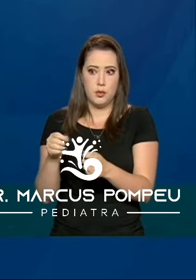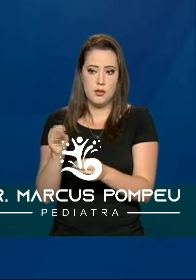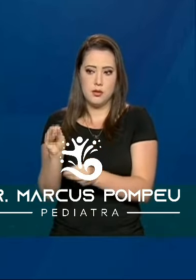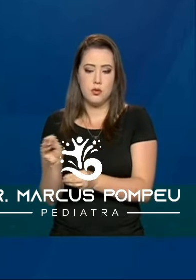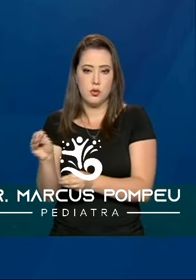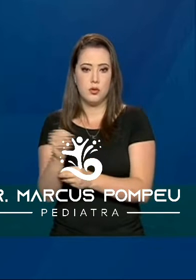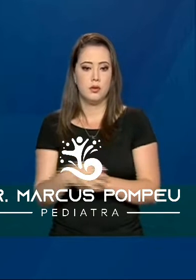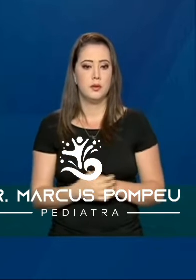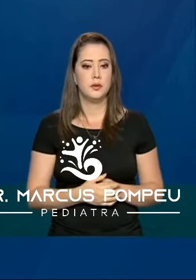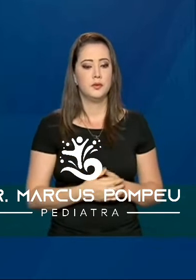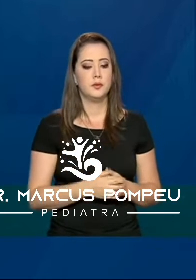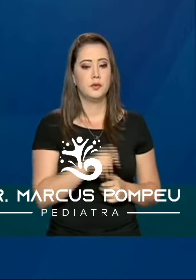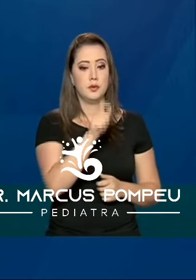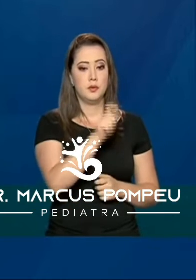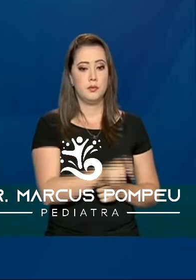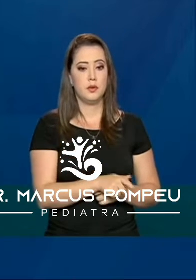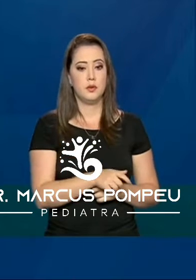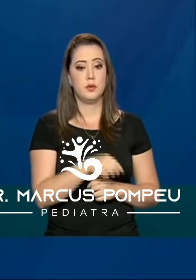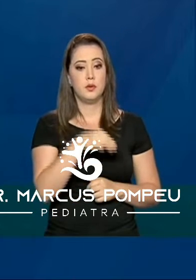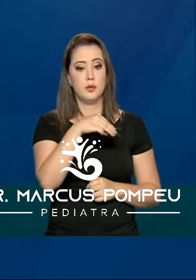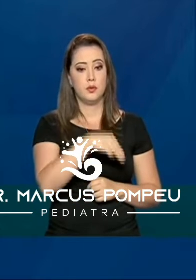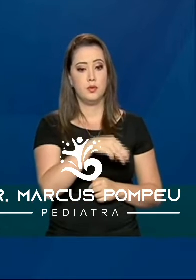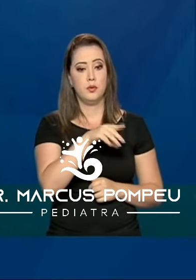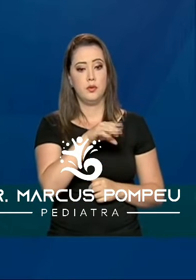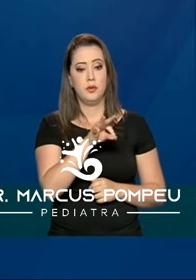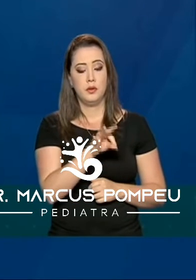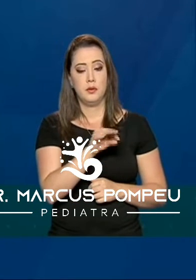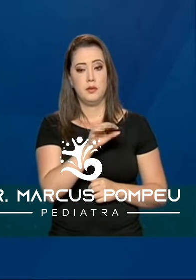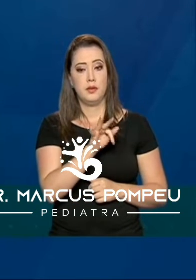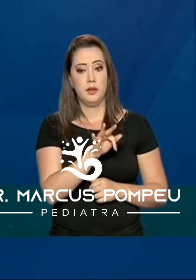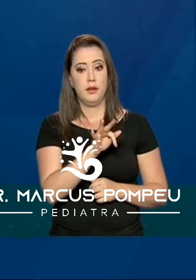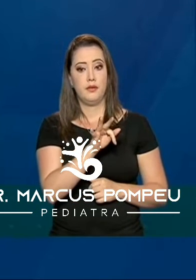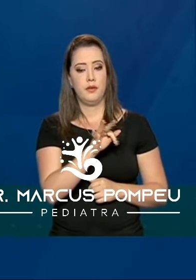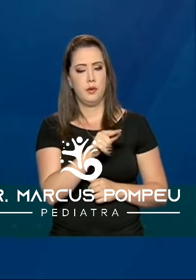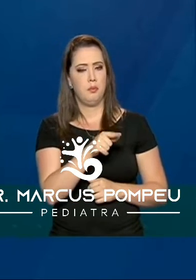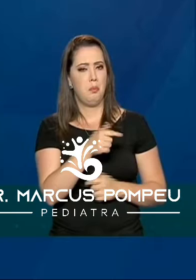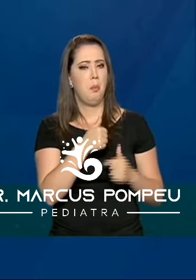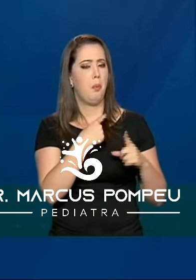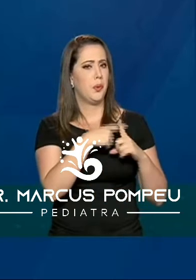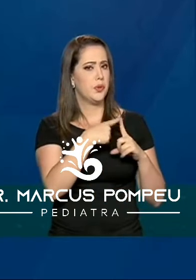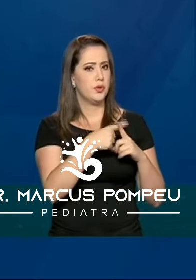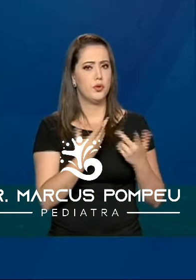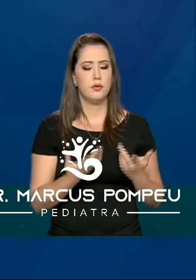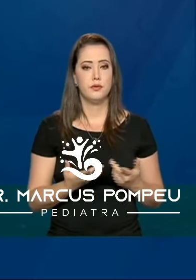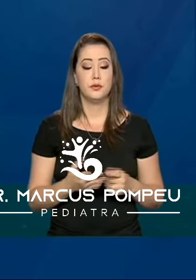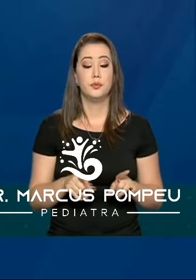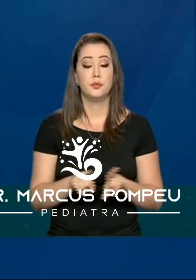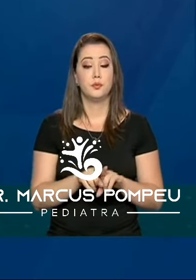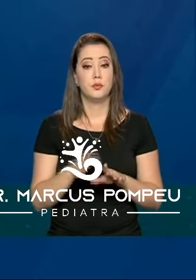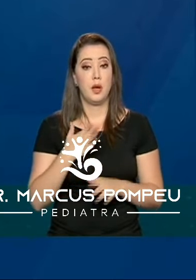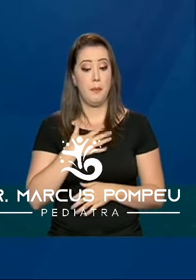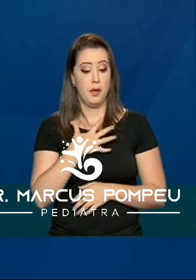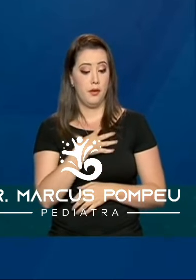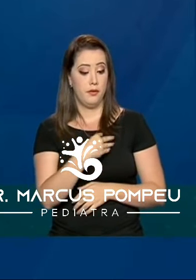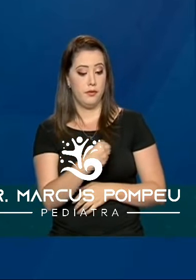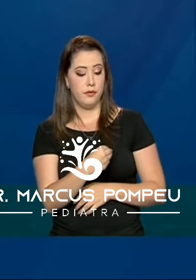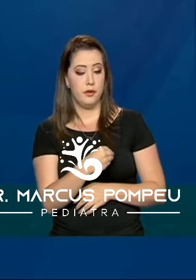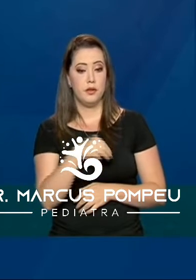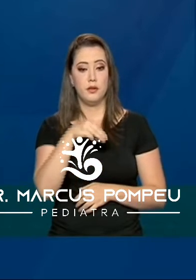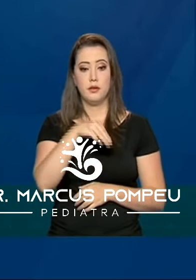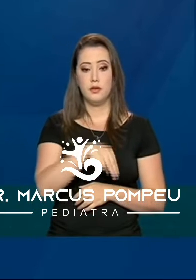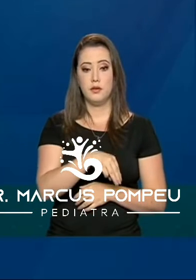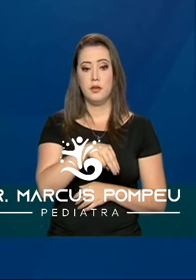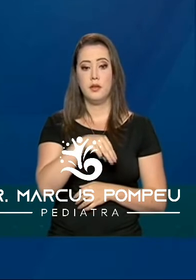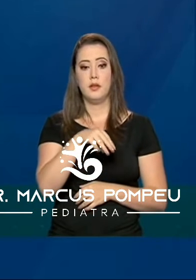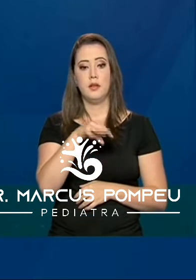com MTFR positivo, com fator antiheparina positivo. A minha filha tem uma